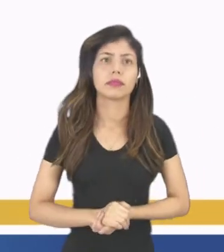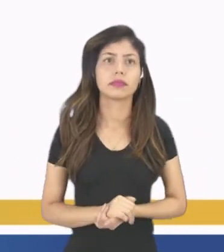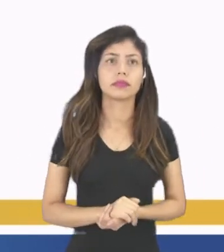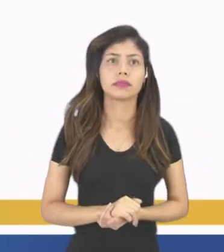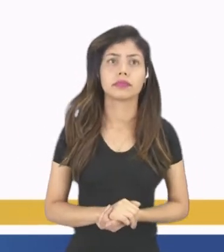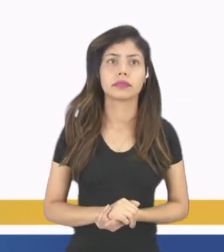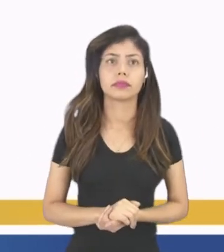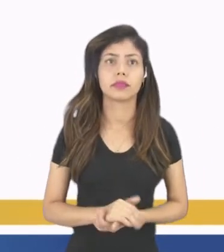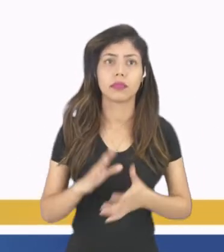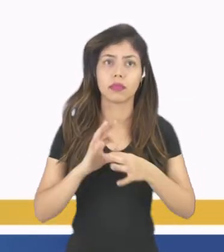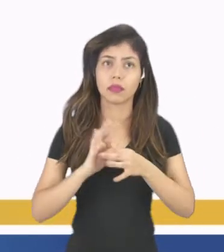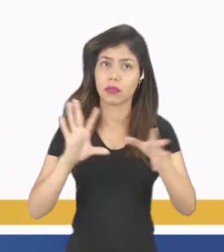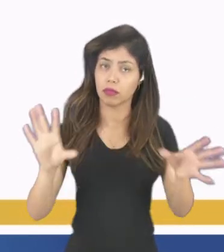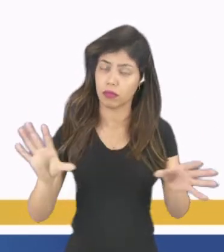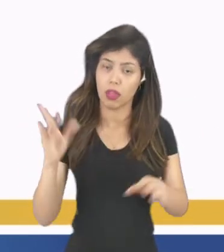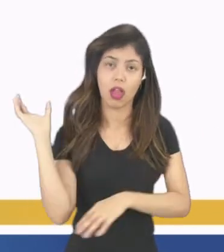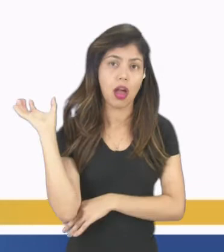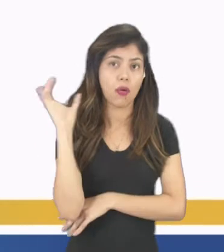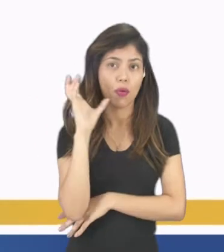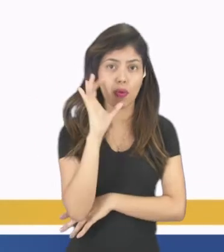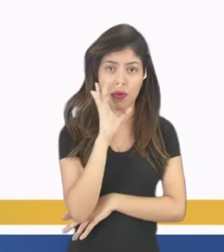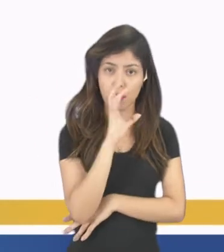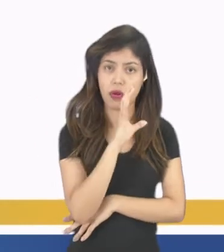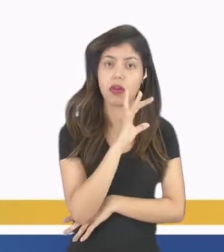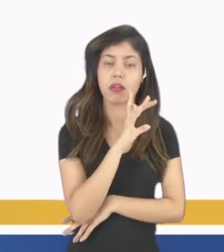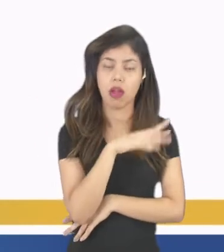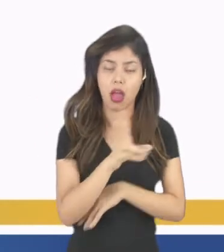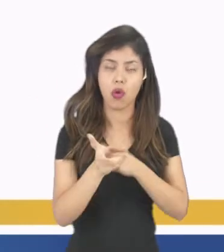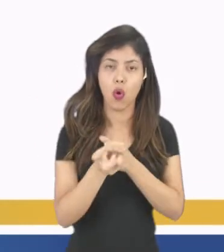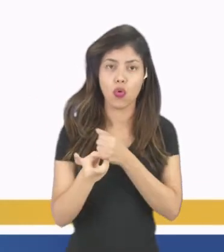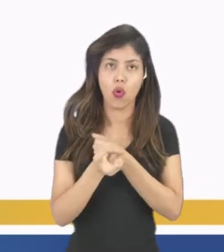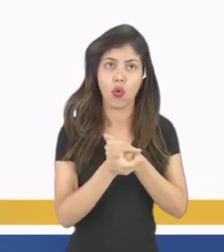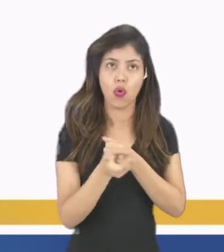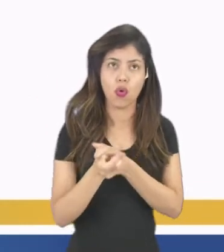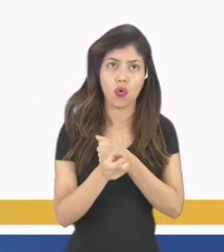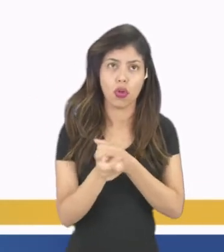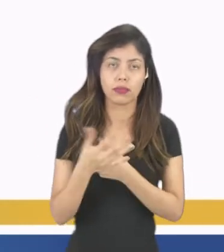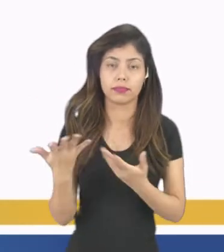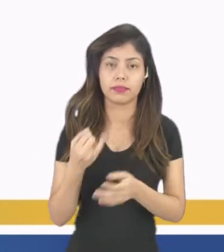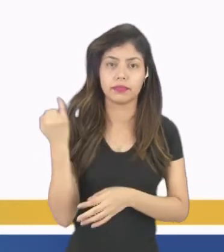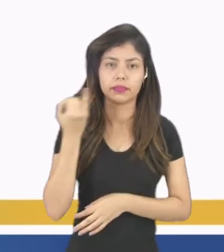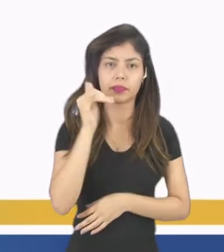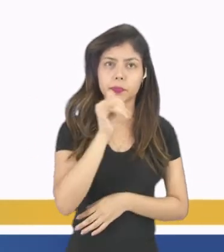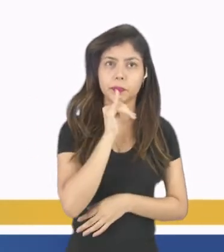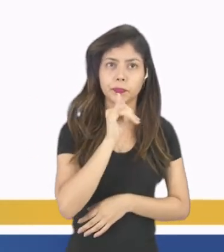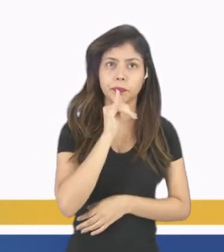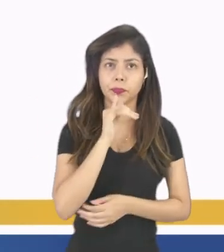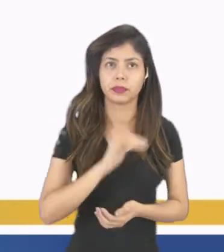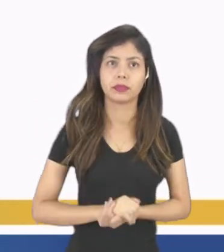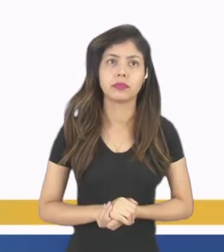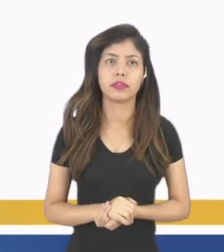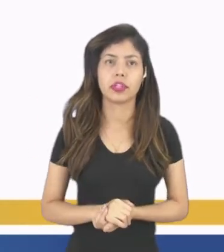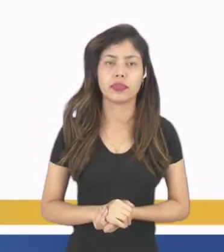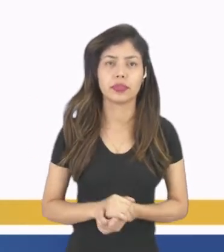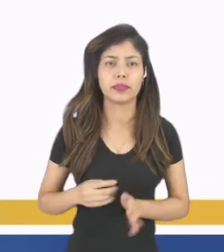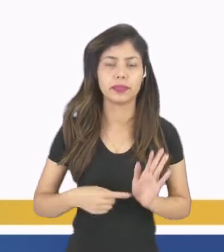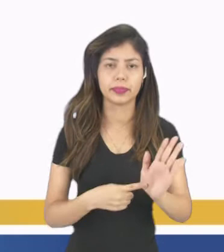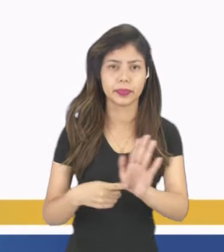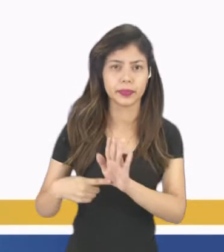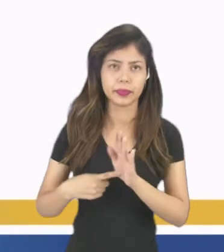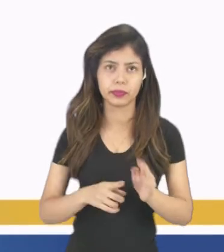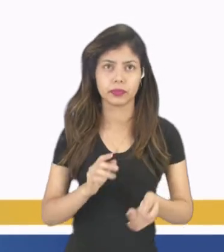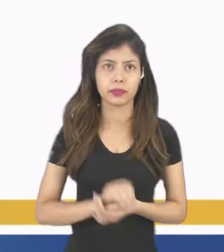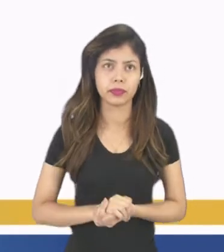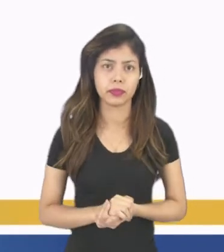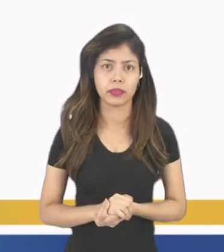alimentos, através de liberação de calor ou absorção, que aí nós temos como principal exemplo as reações